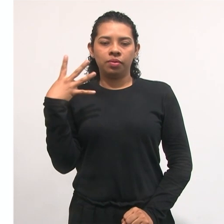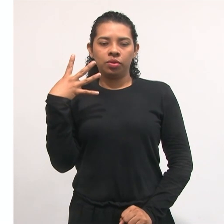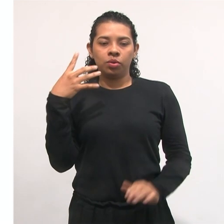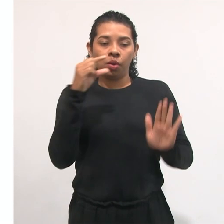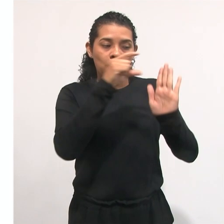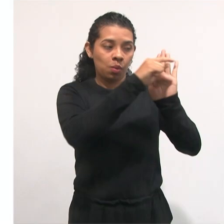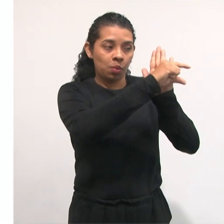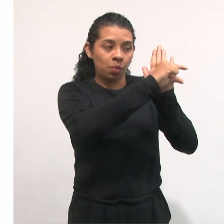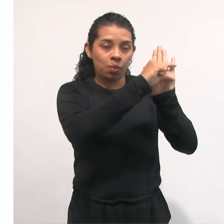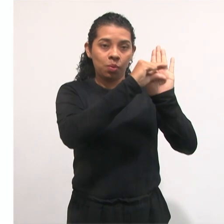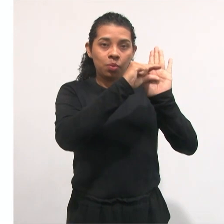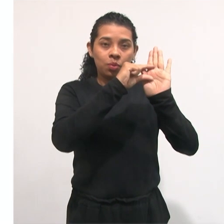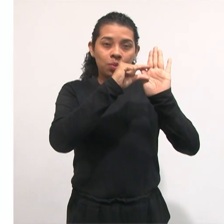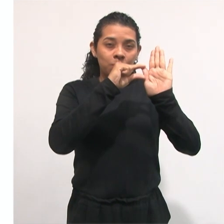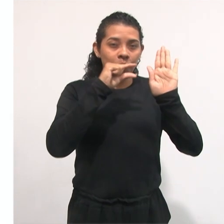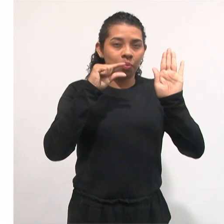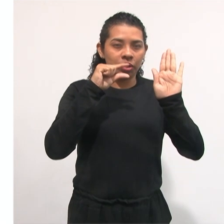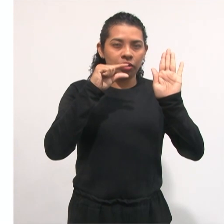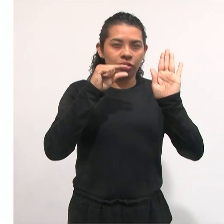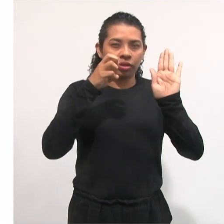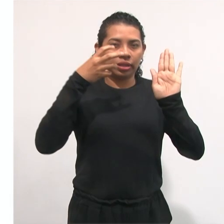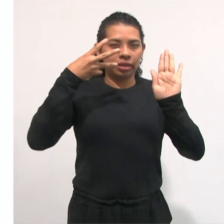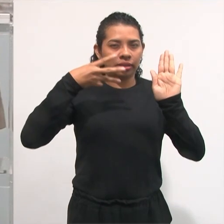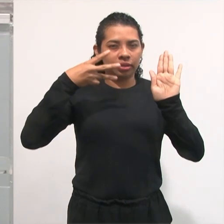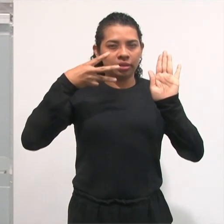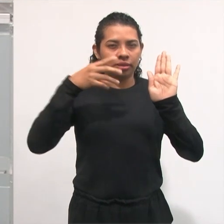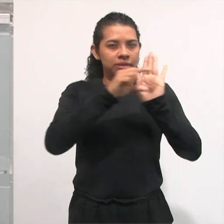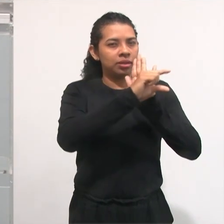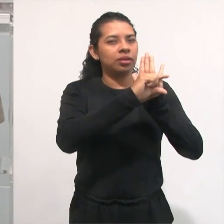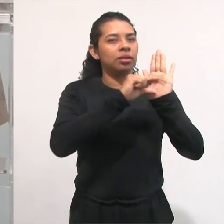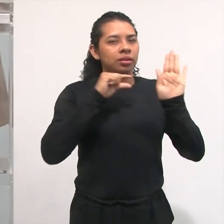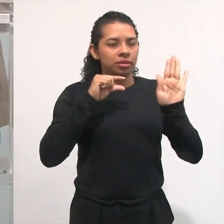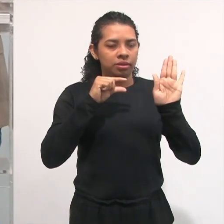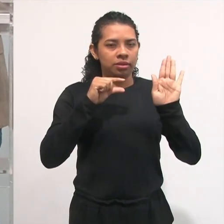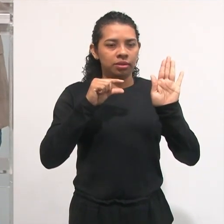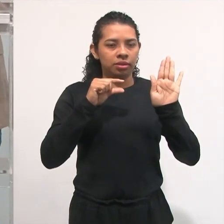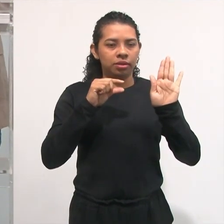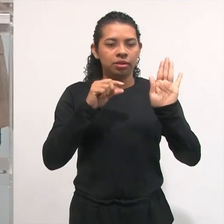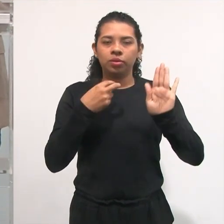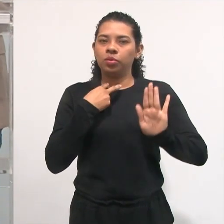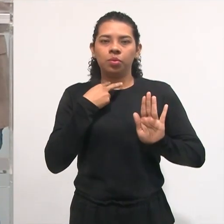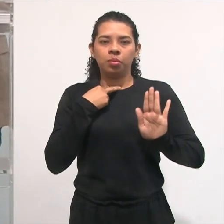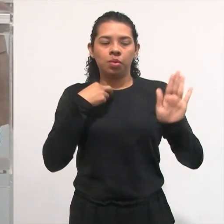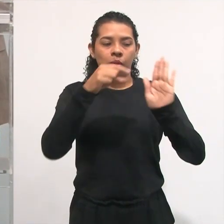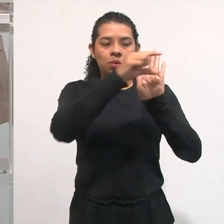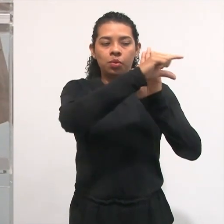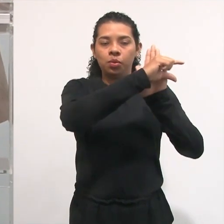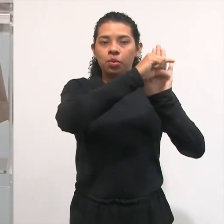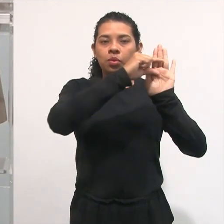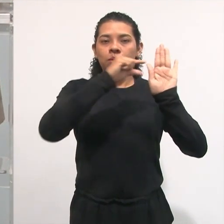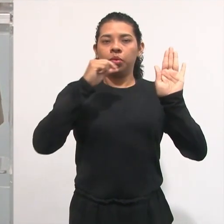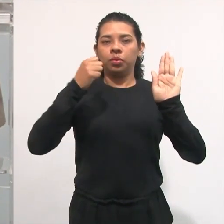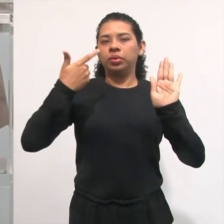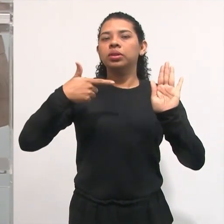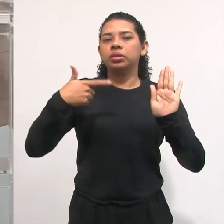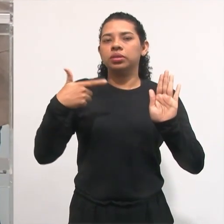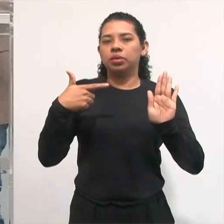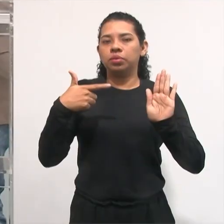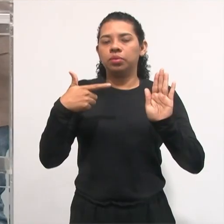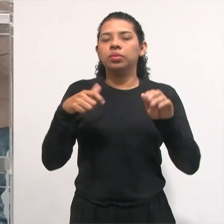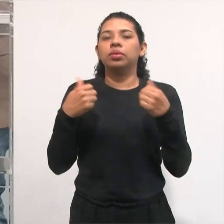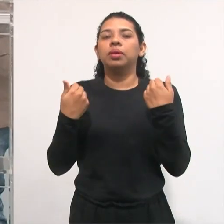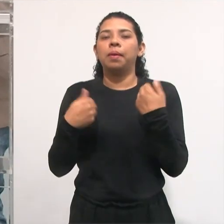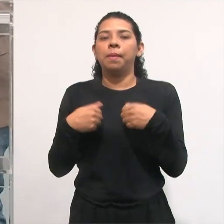número 24, ele é limite na segunda, ele não entra na segunda. Se eu tenho uma pessoa com 24 anos, ele não entra na segunda linha,